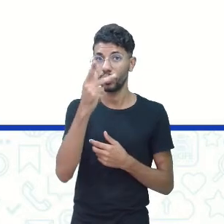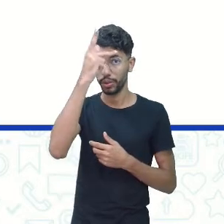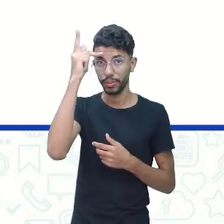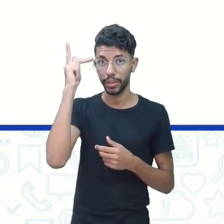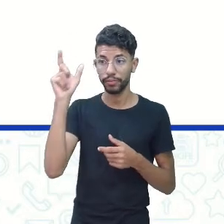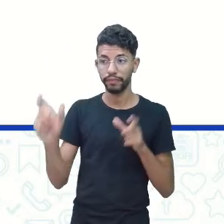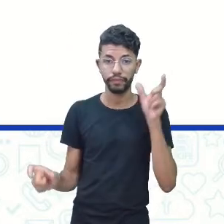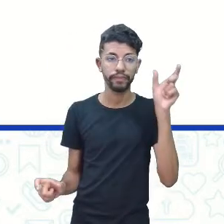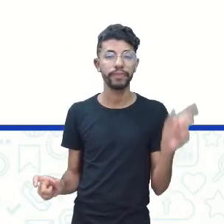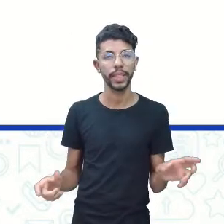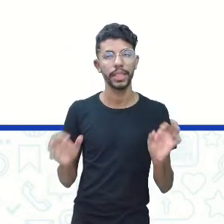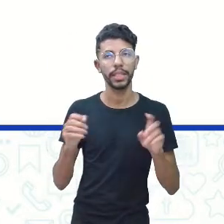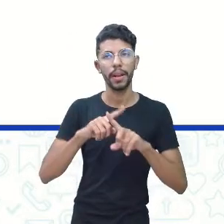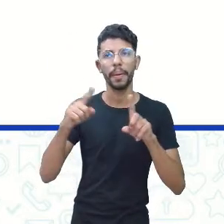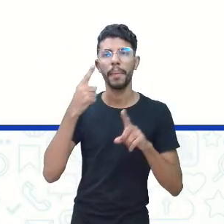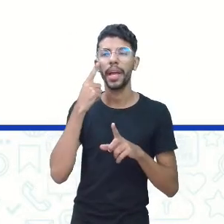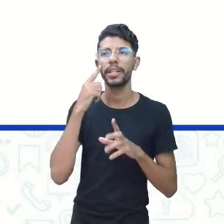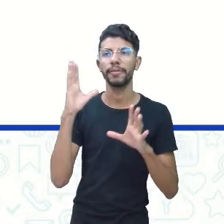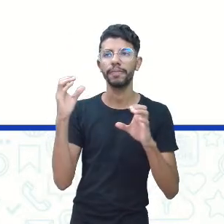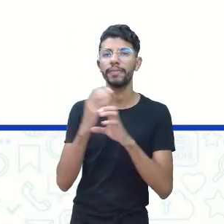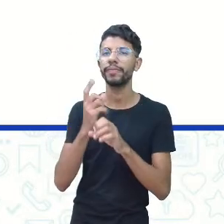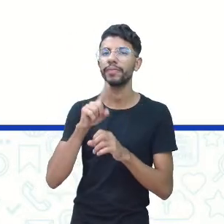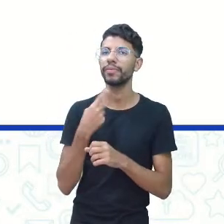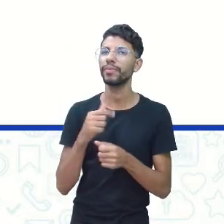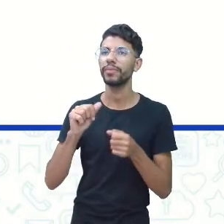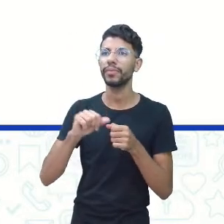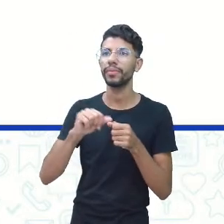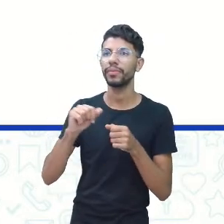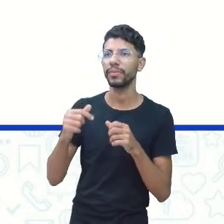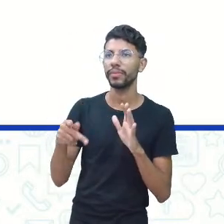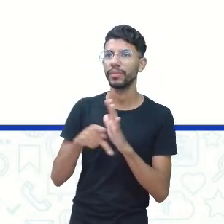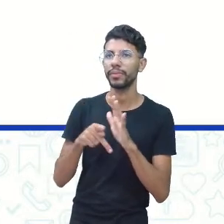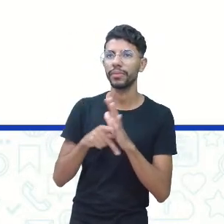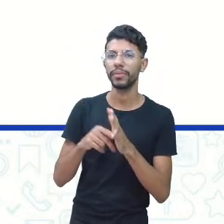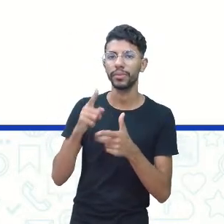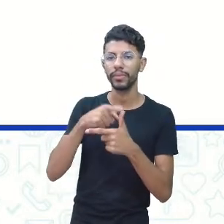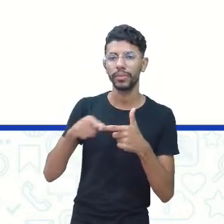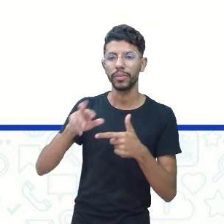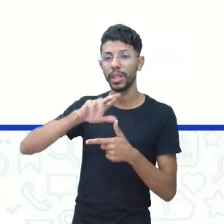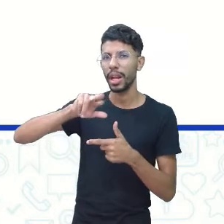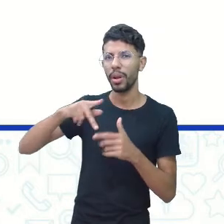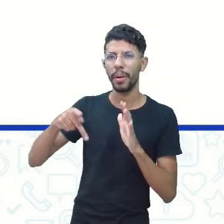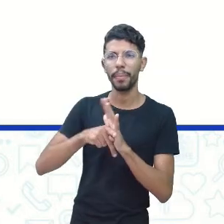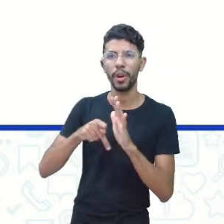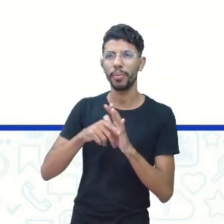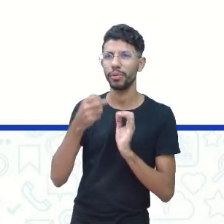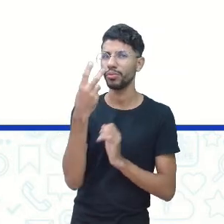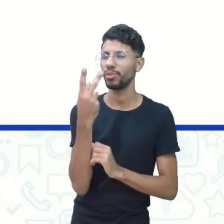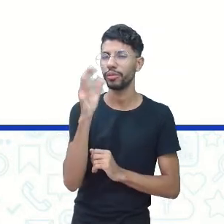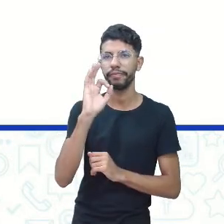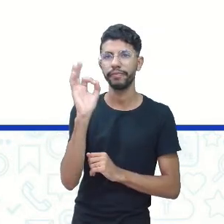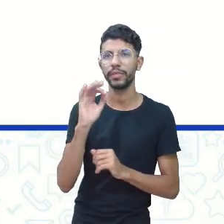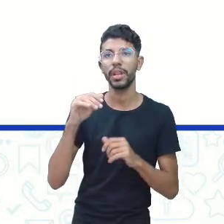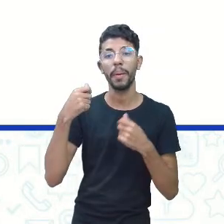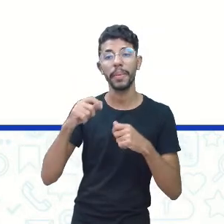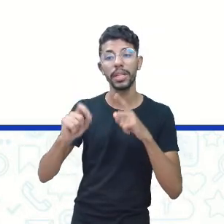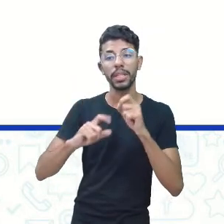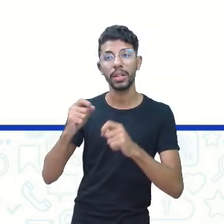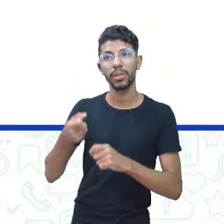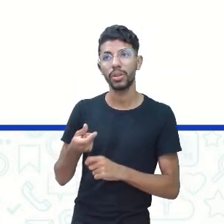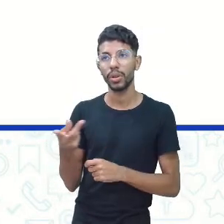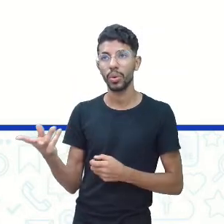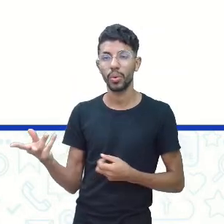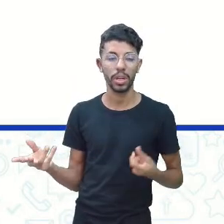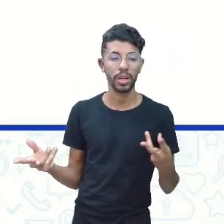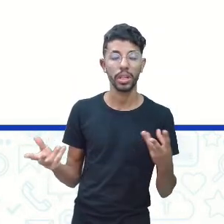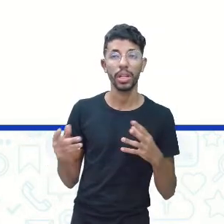Mas a operação que a gente vai fazer de divisão não é para 2. Ela vai ter que ser na quantidade